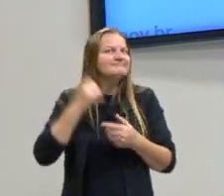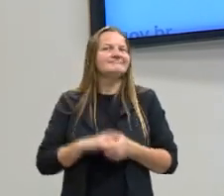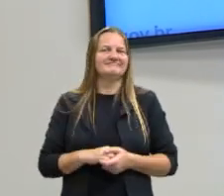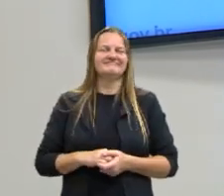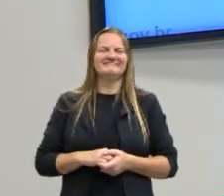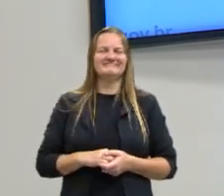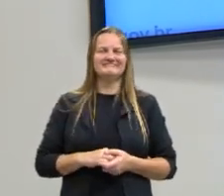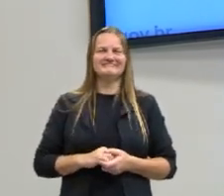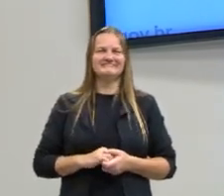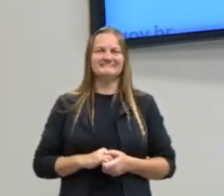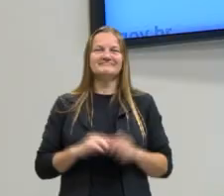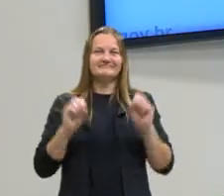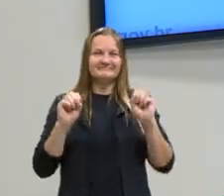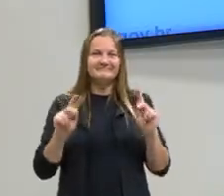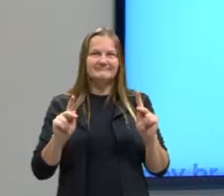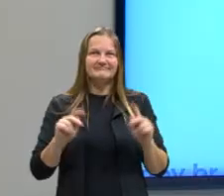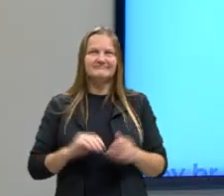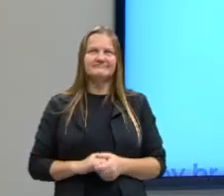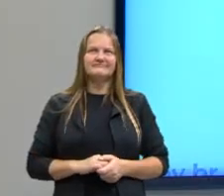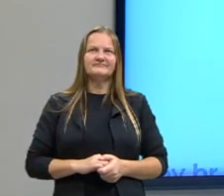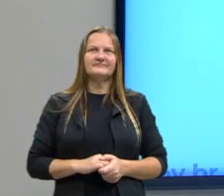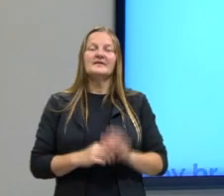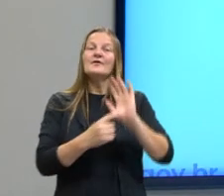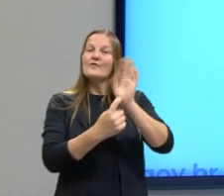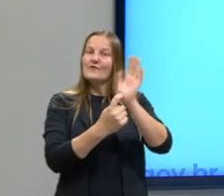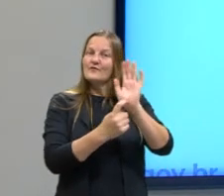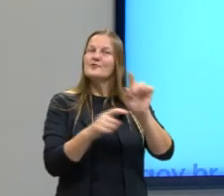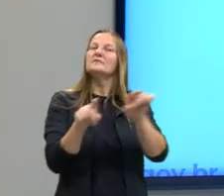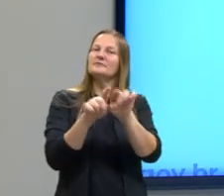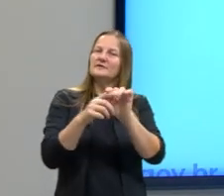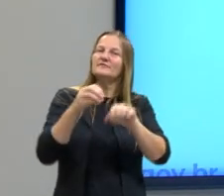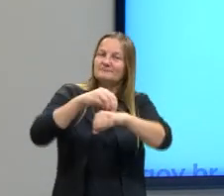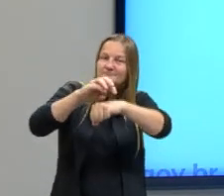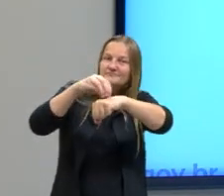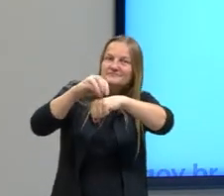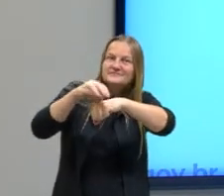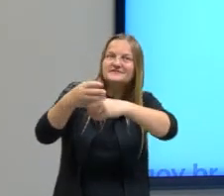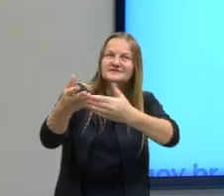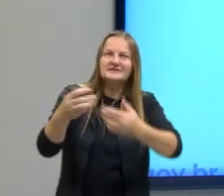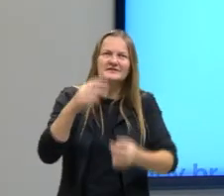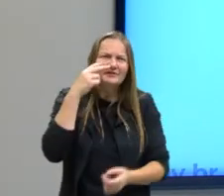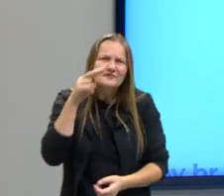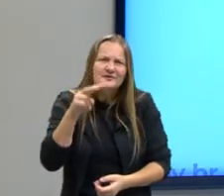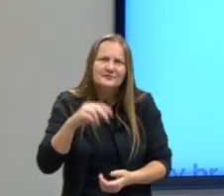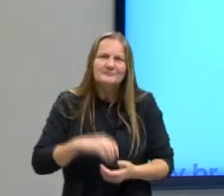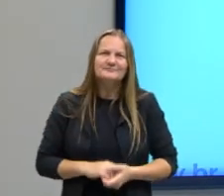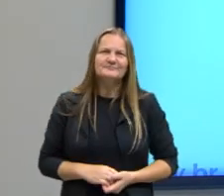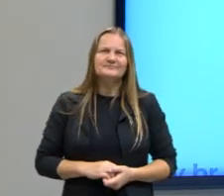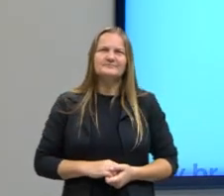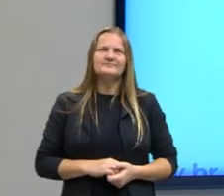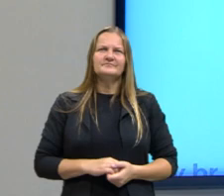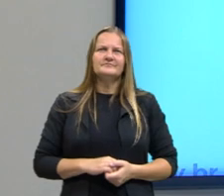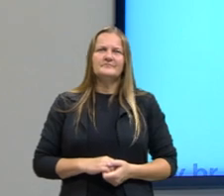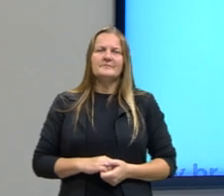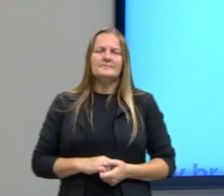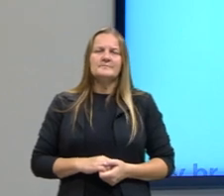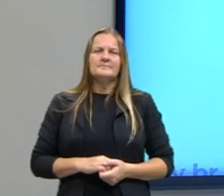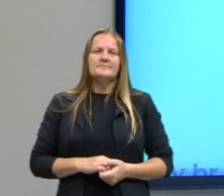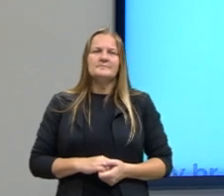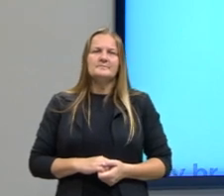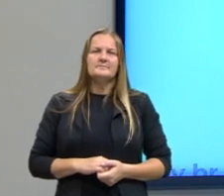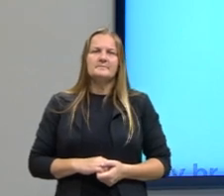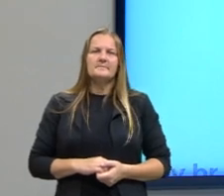tuas atitudes e aqui o traga um filme bacana que eu acho que talvez vocês já tenham visto mas a interessantes o pagador de